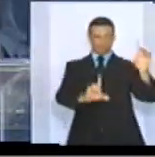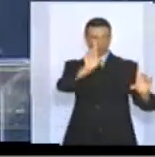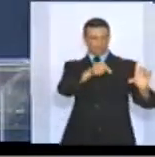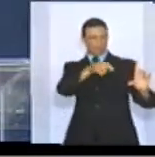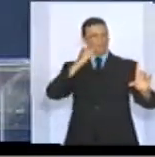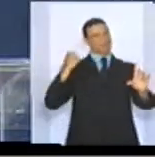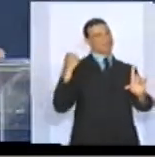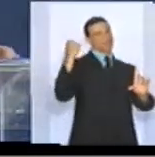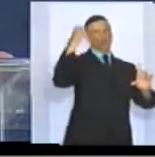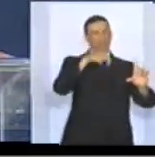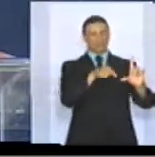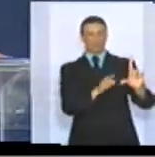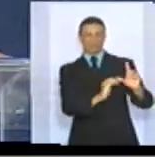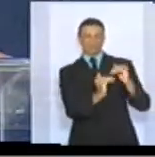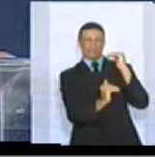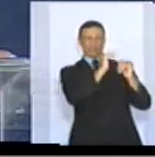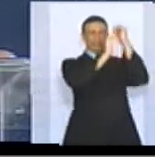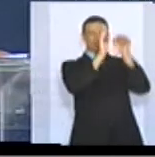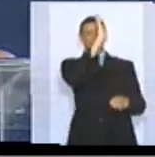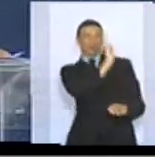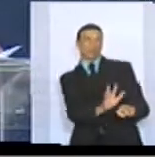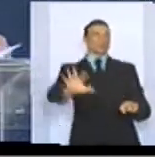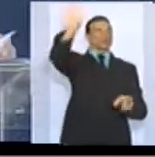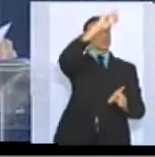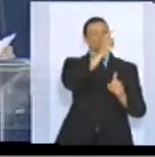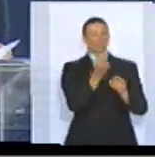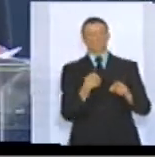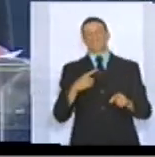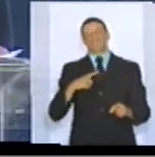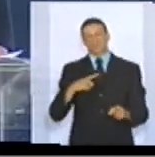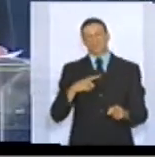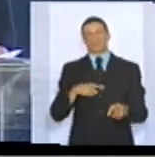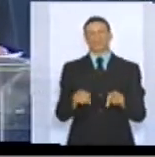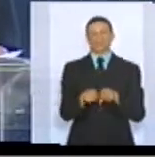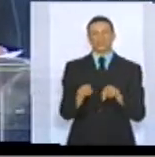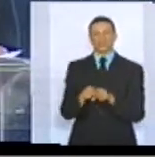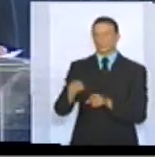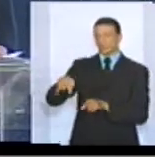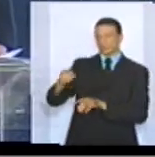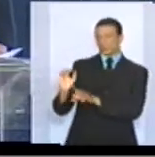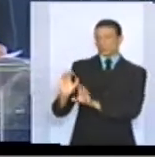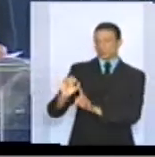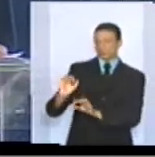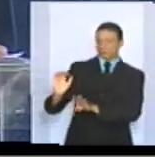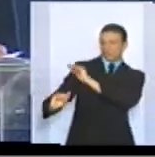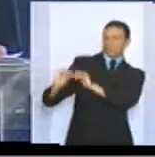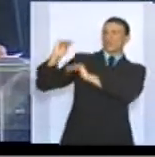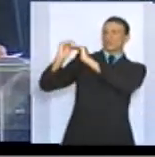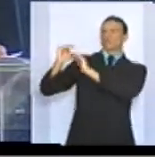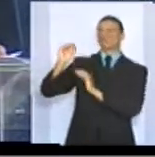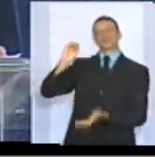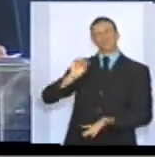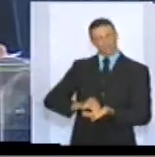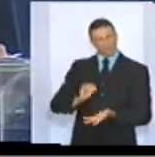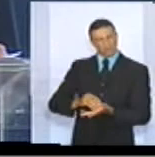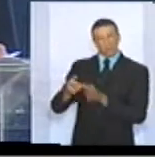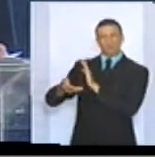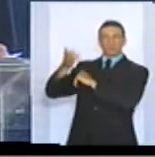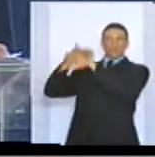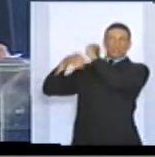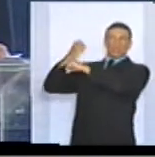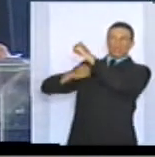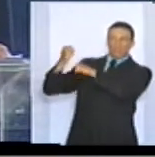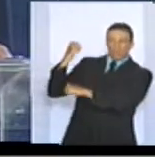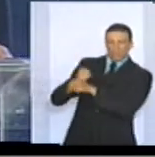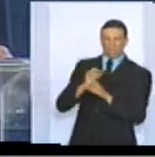grande presença em todo o país, um mercado de vídeo doméstico bastante significativo, mas tínhamos, alguns anos atrás, um mercado